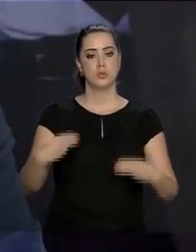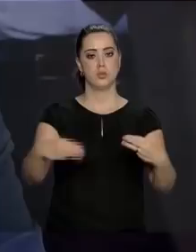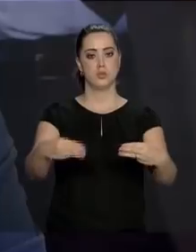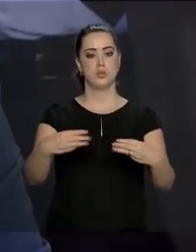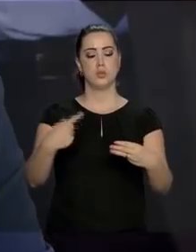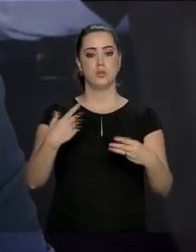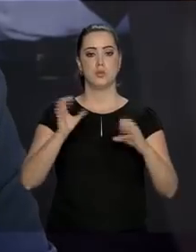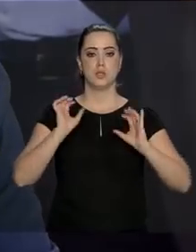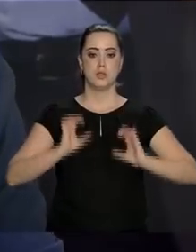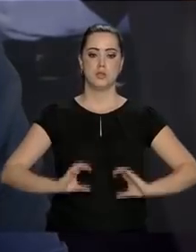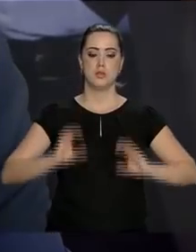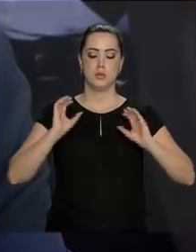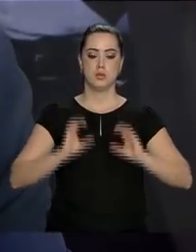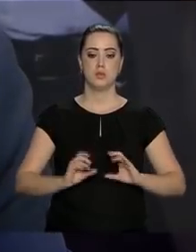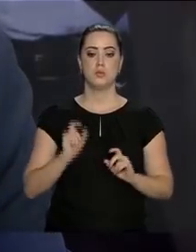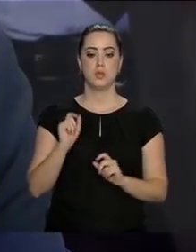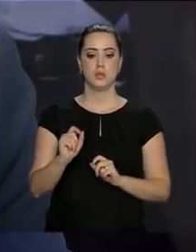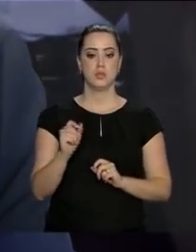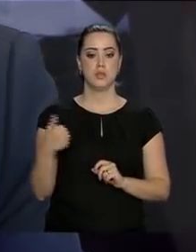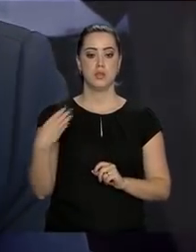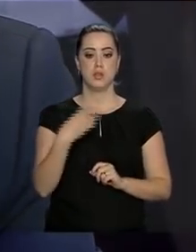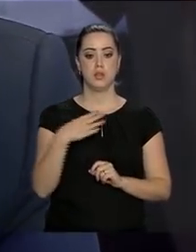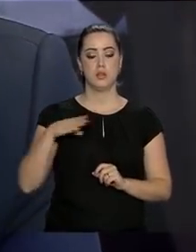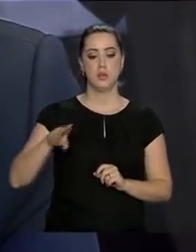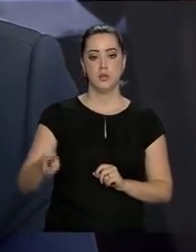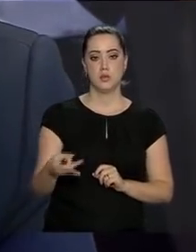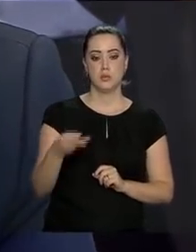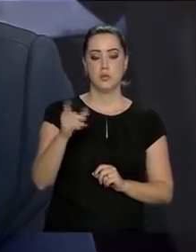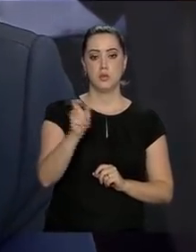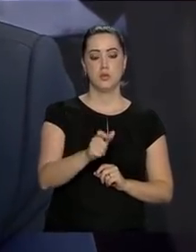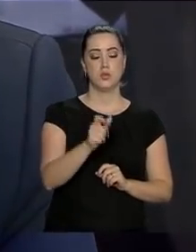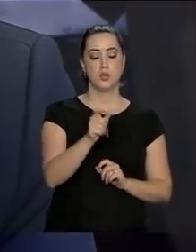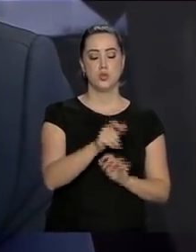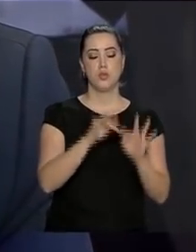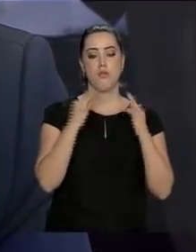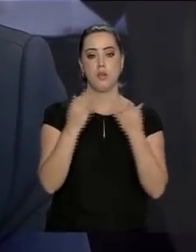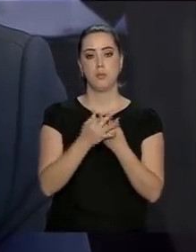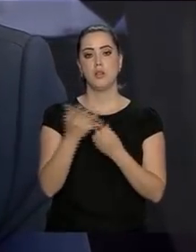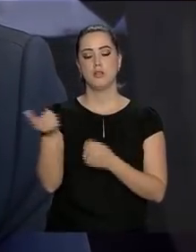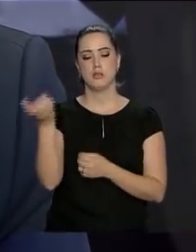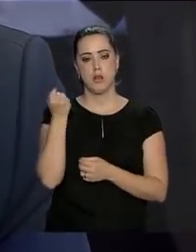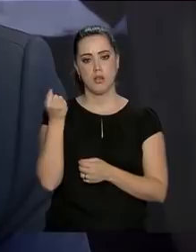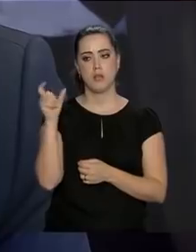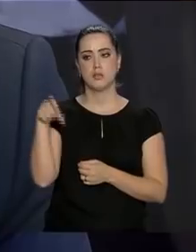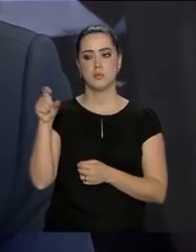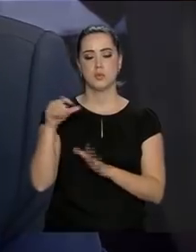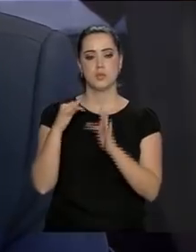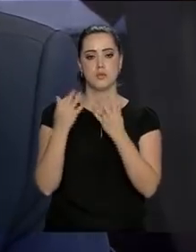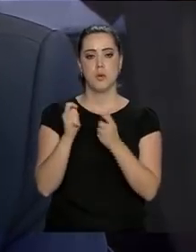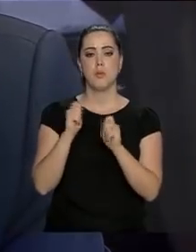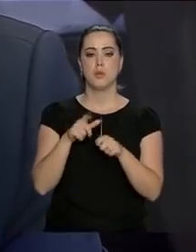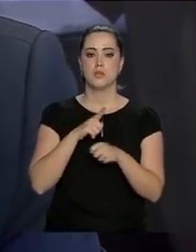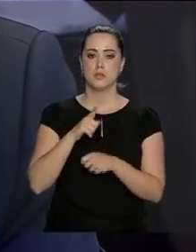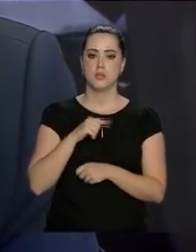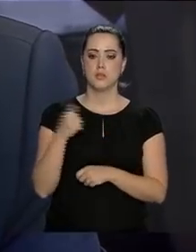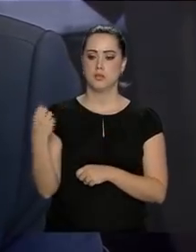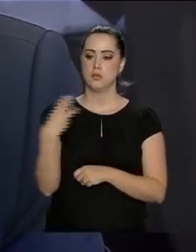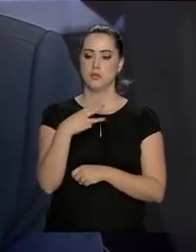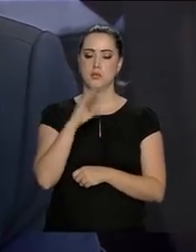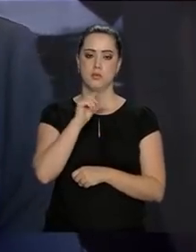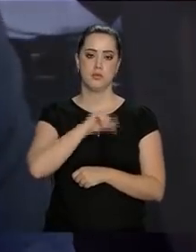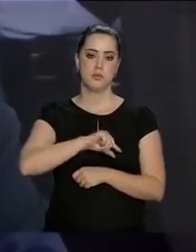da Cidadania para que 14 milhões de famílias atendidas pelo Bolsa Família possam ter